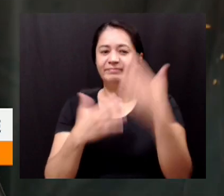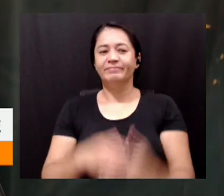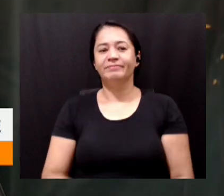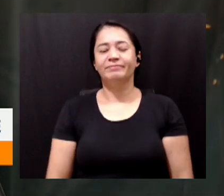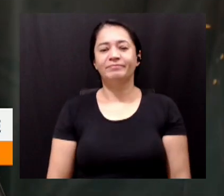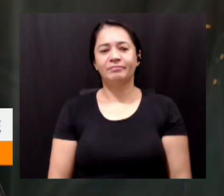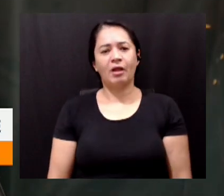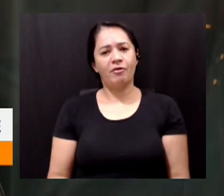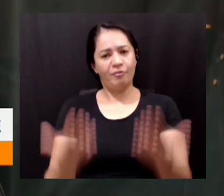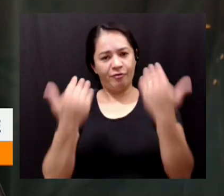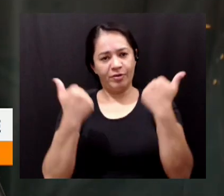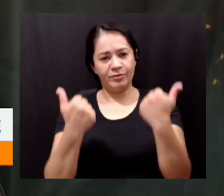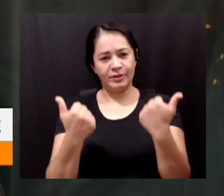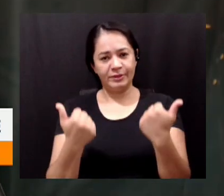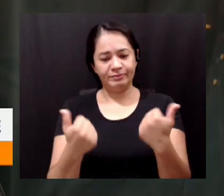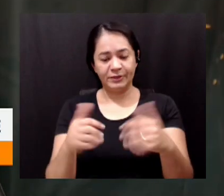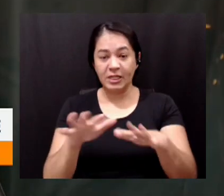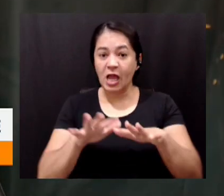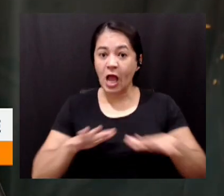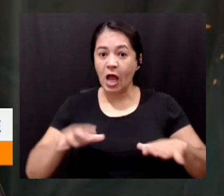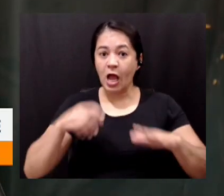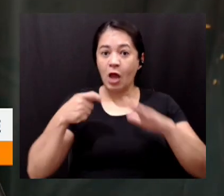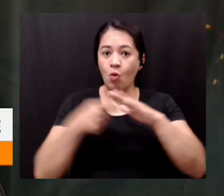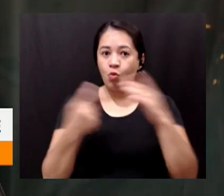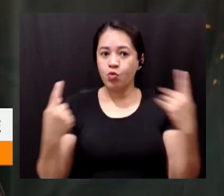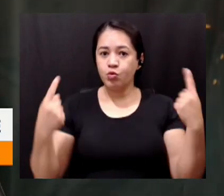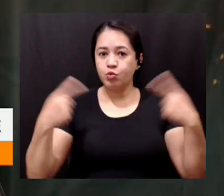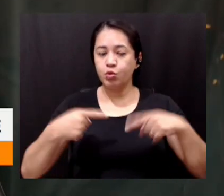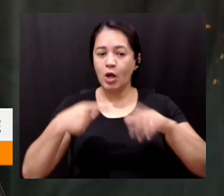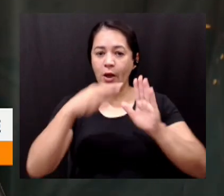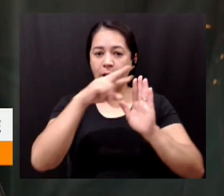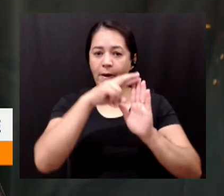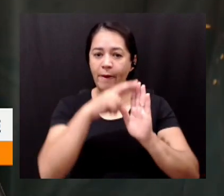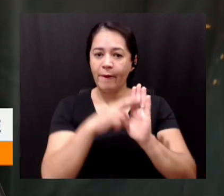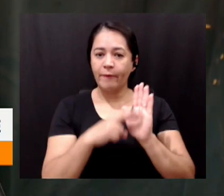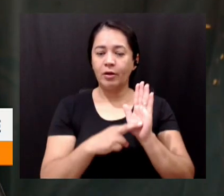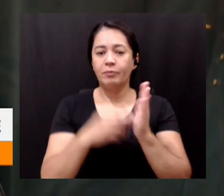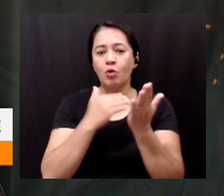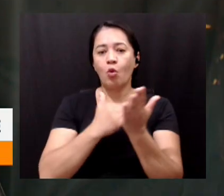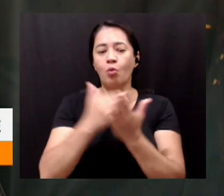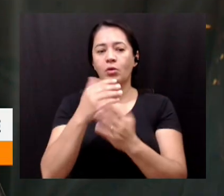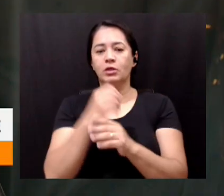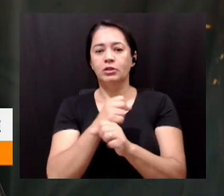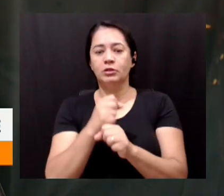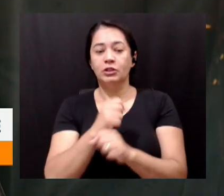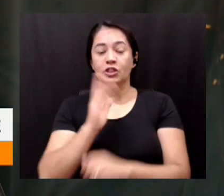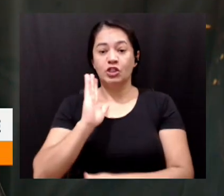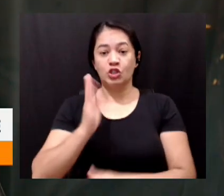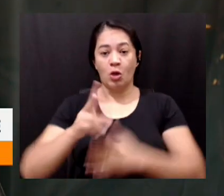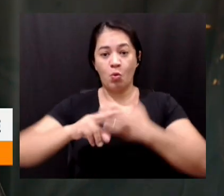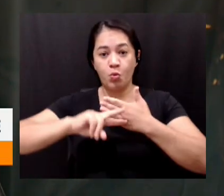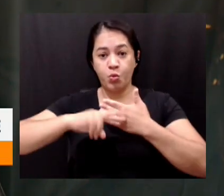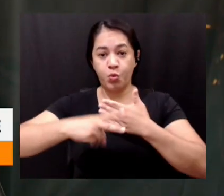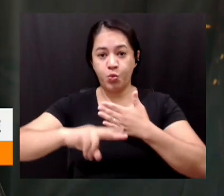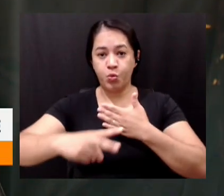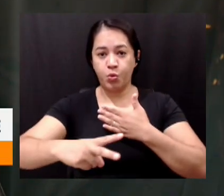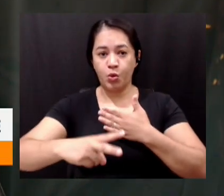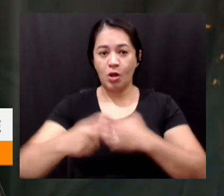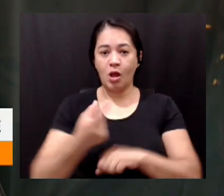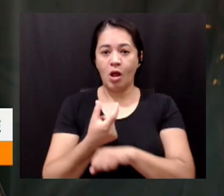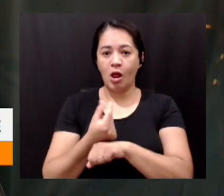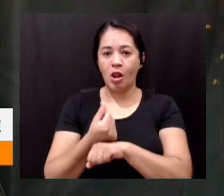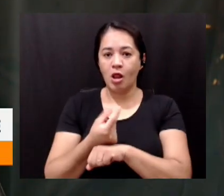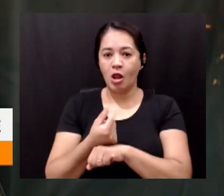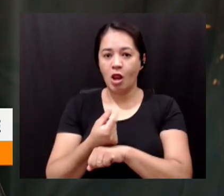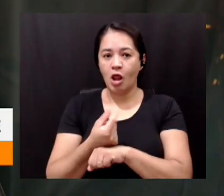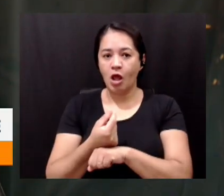de apostas online no Brasil, regulamentado no início do ano, já trouxe um impacto na economia de 2025, movimentando, esse ano tô